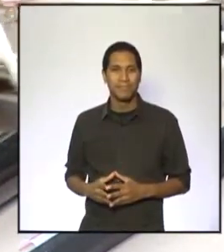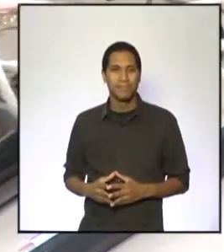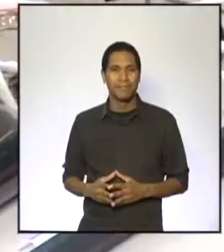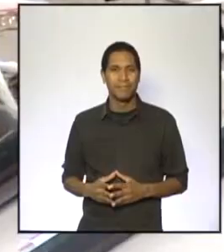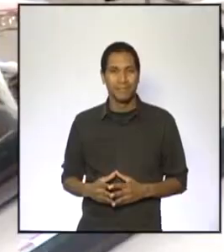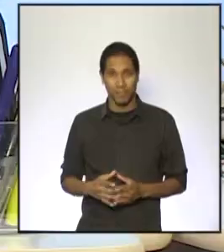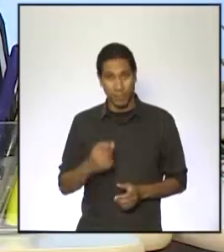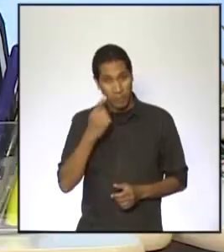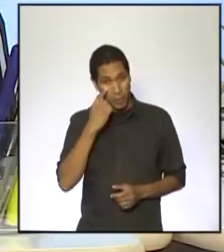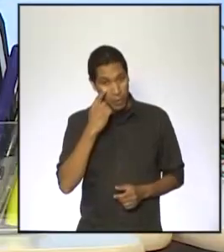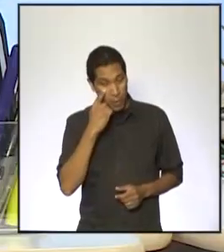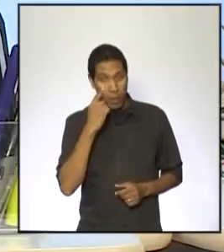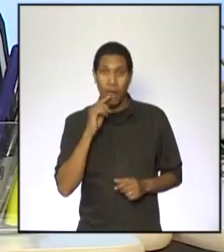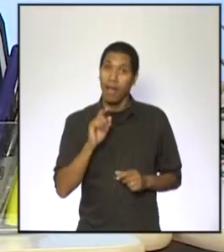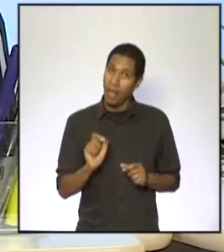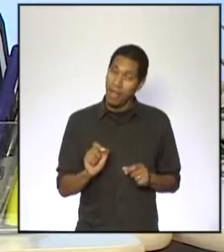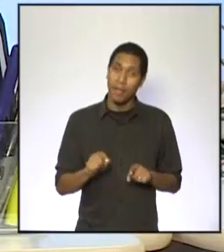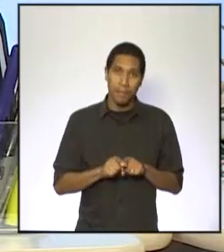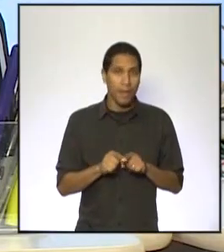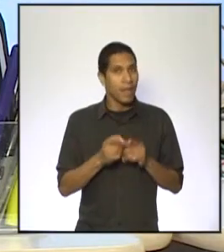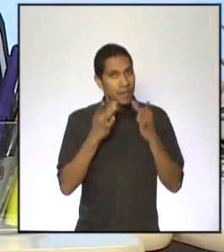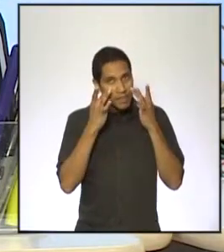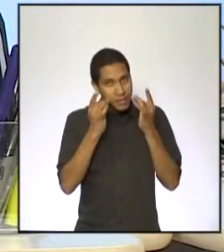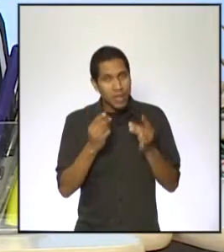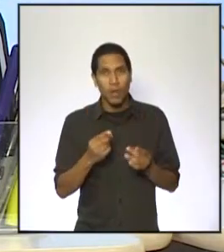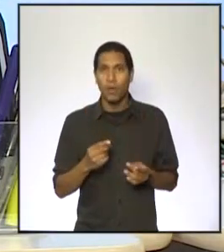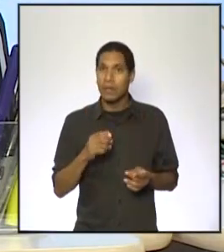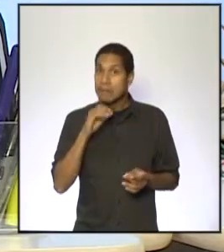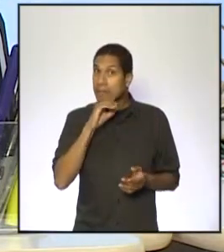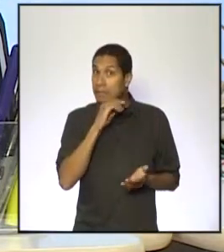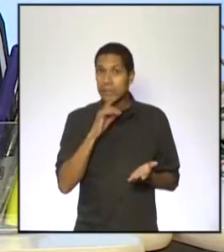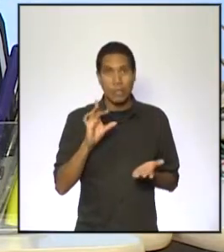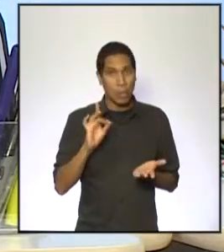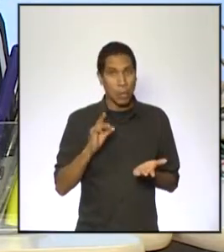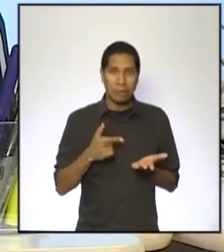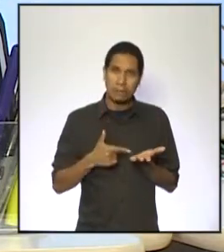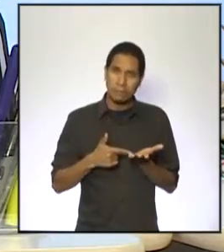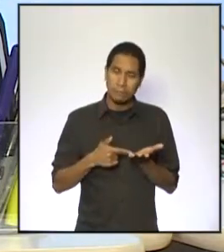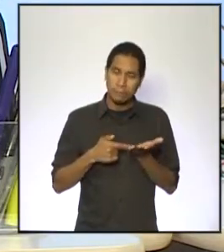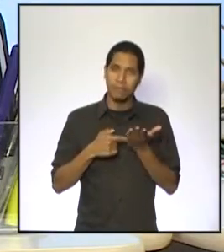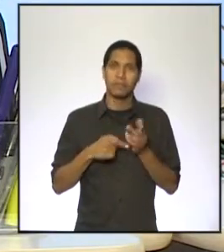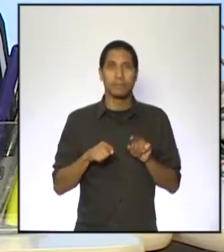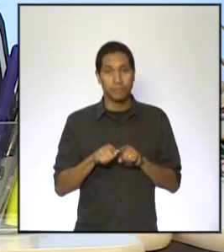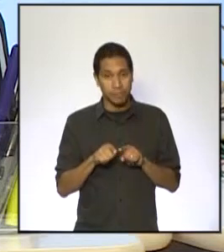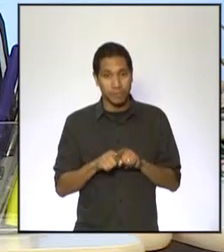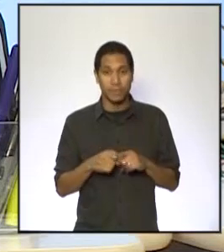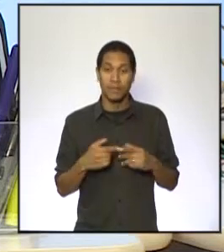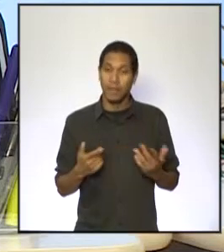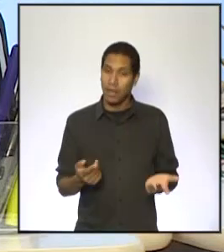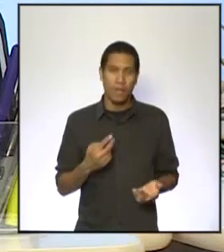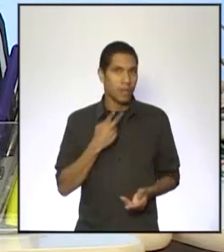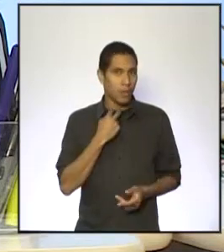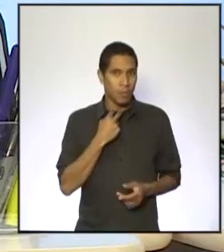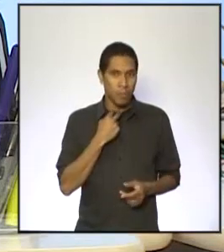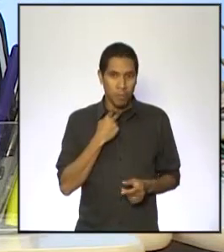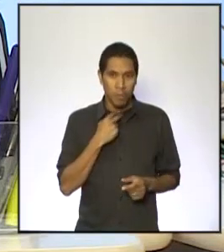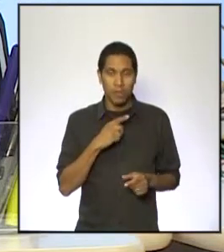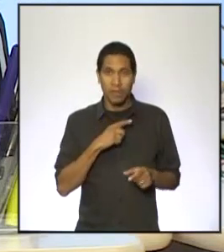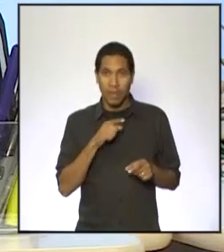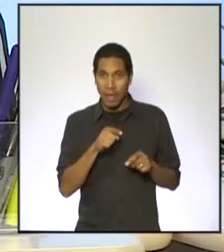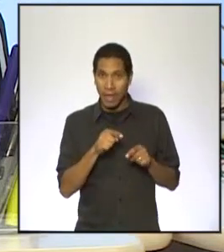Como eu disse, muito cuidado com a cola quente. Ela realmente tem um orifício, né? Não coloquem a mão na